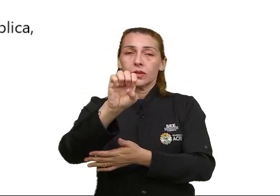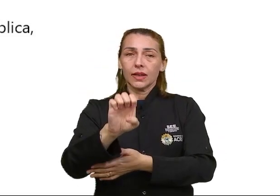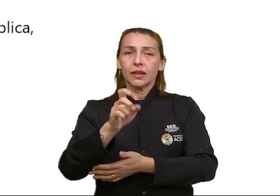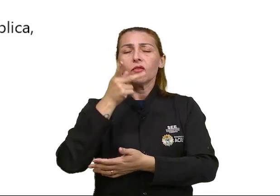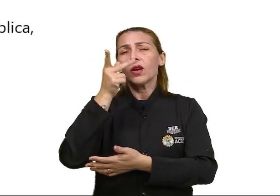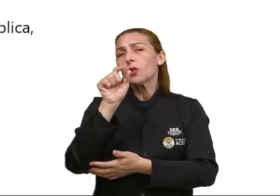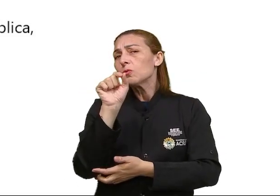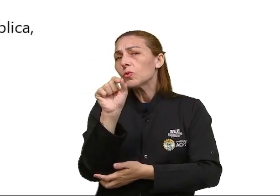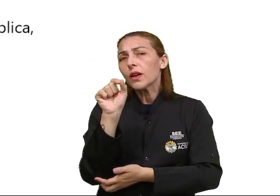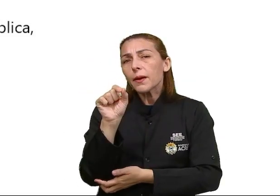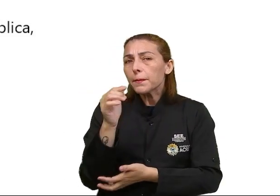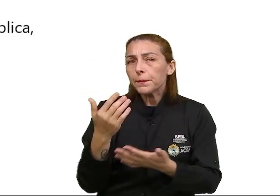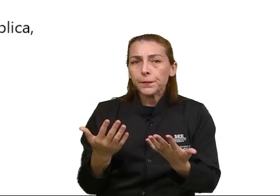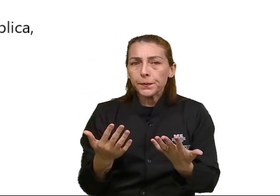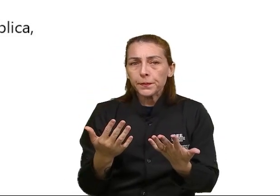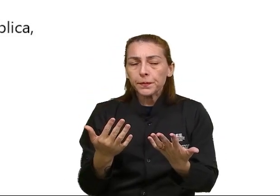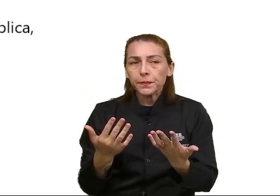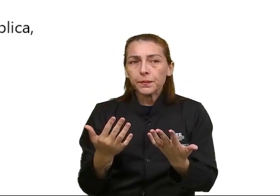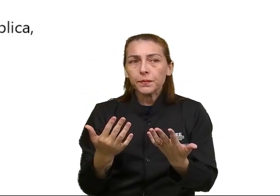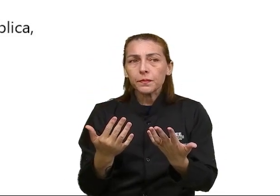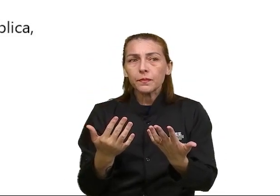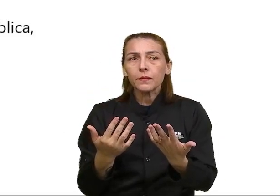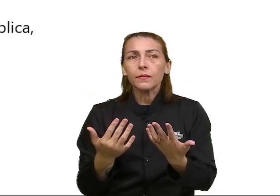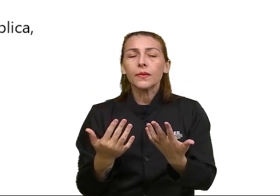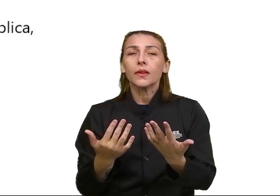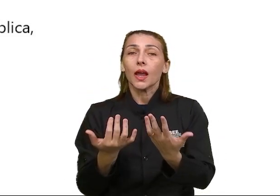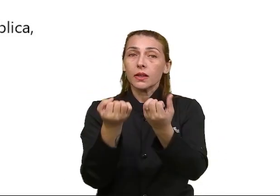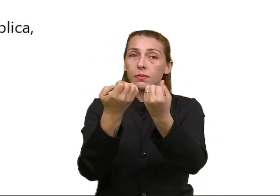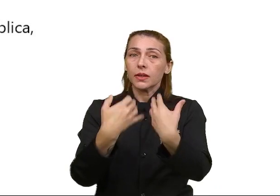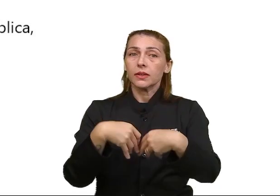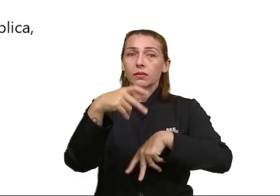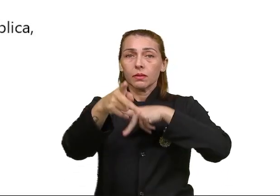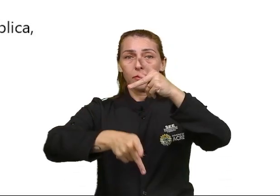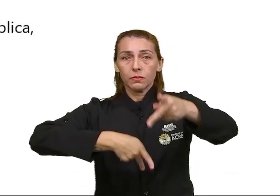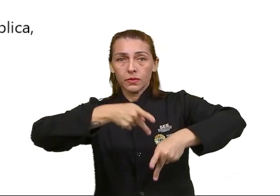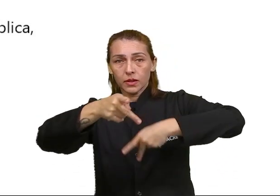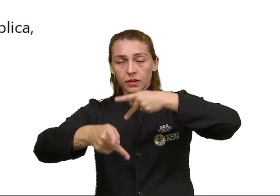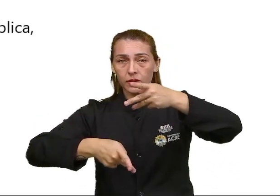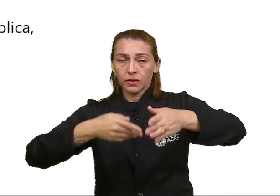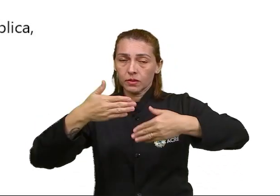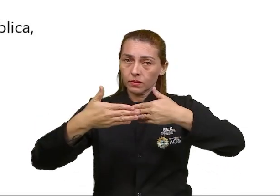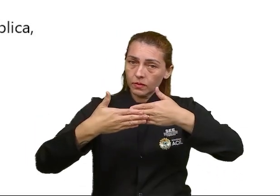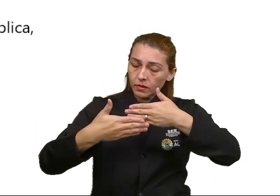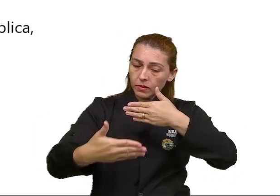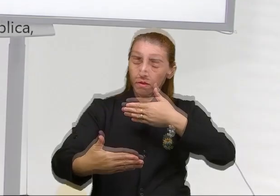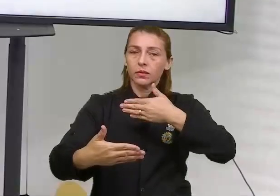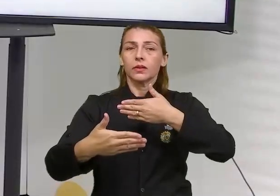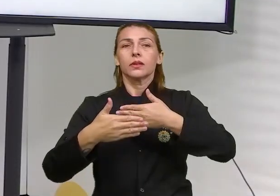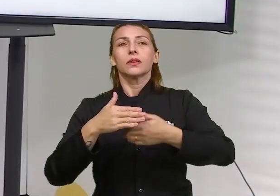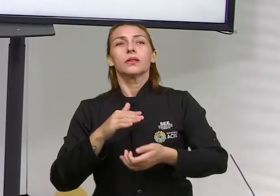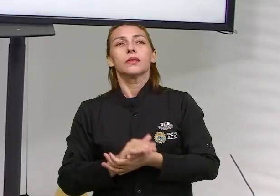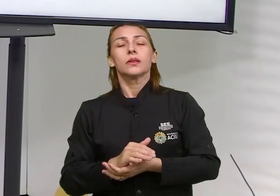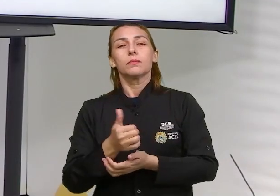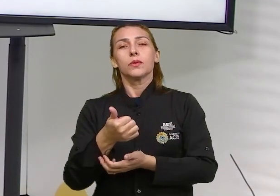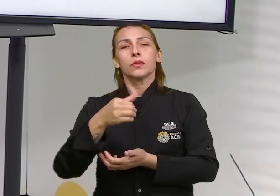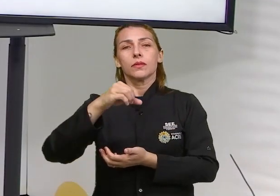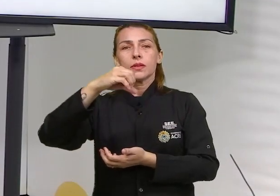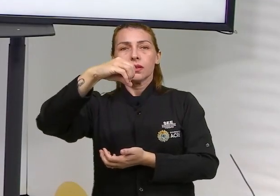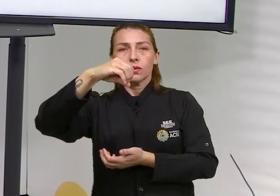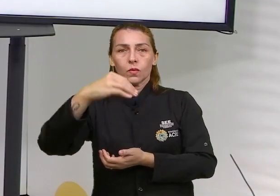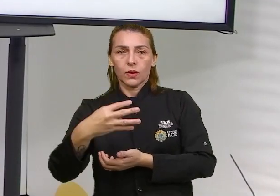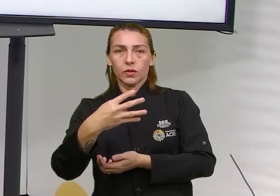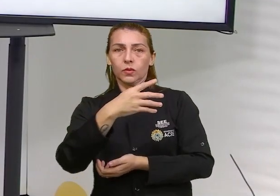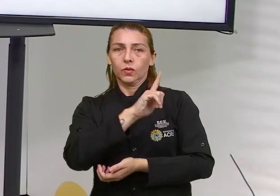falando aqui sobre um relato da população a partir de 1904,